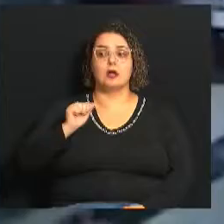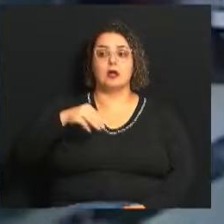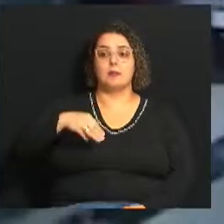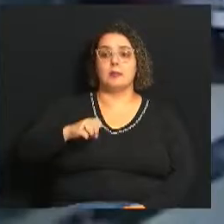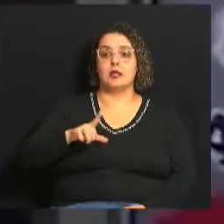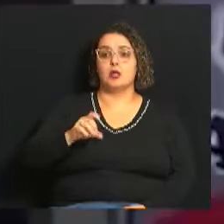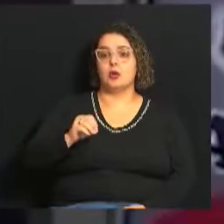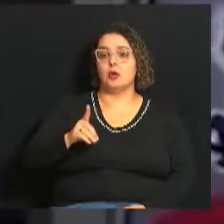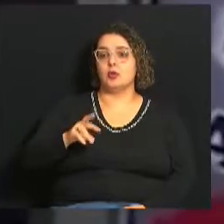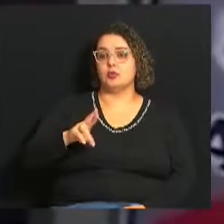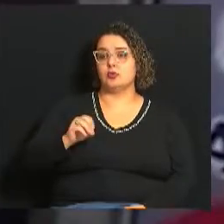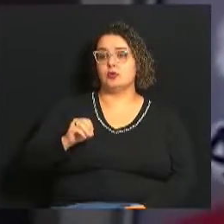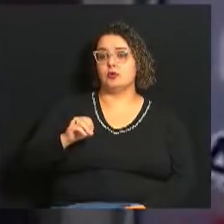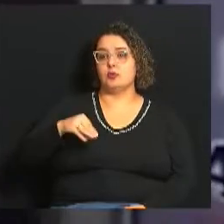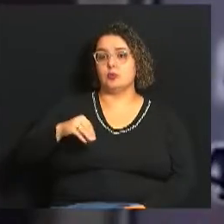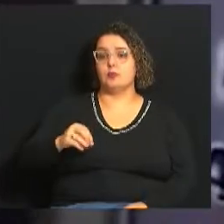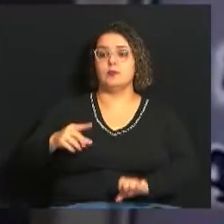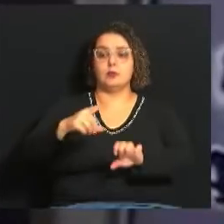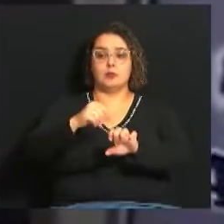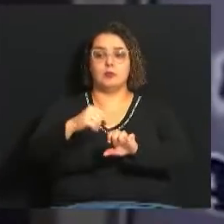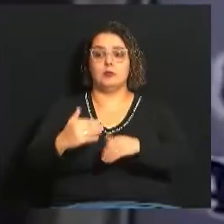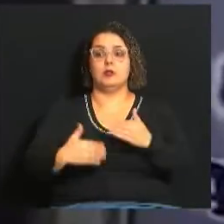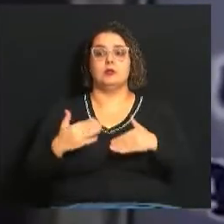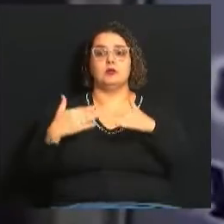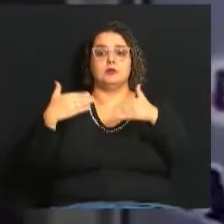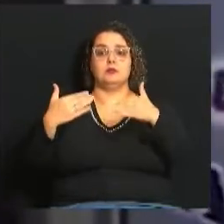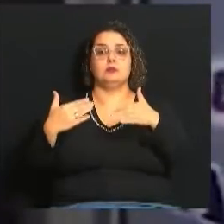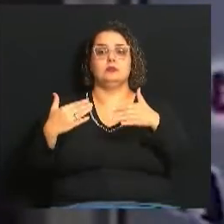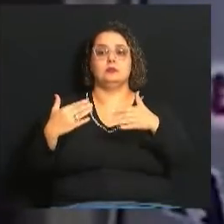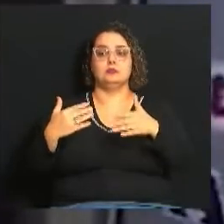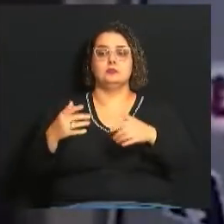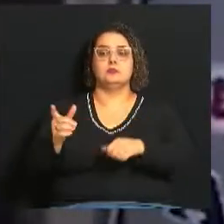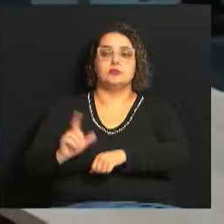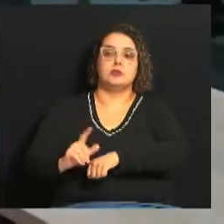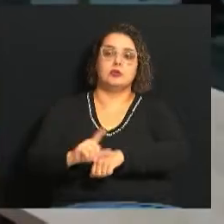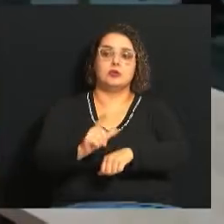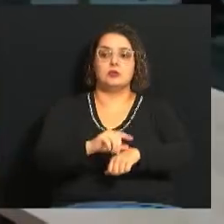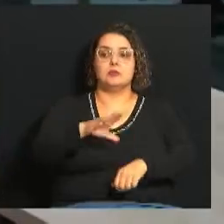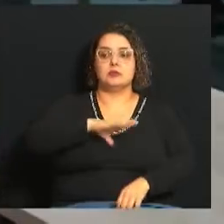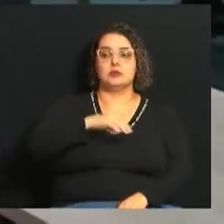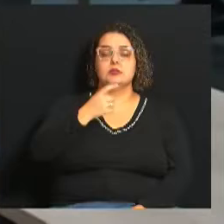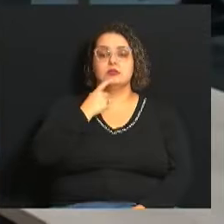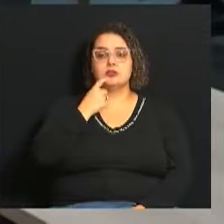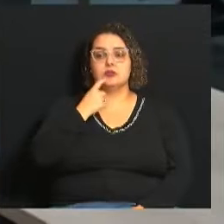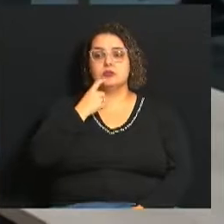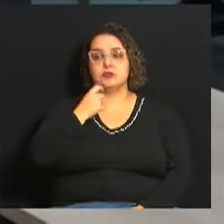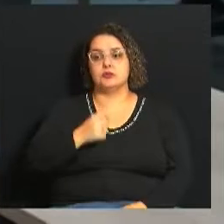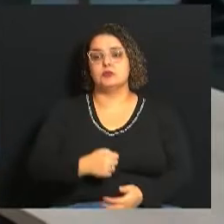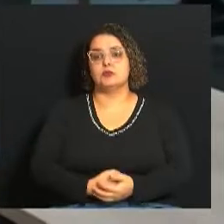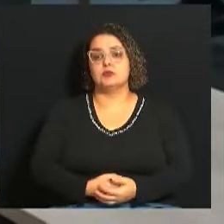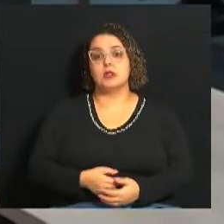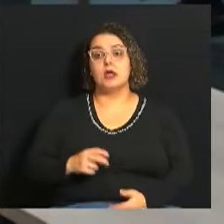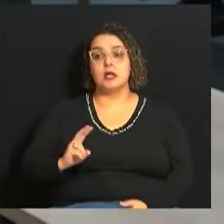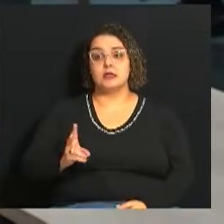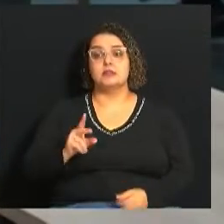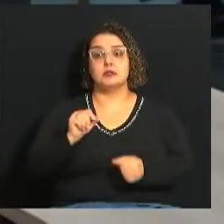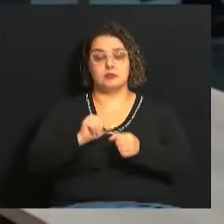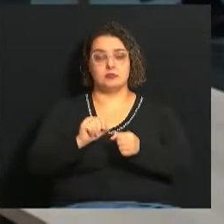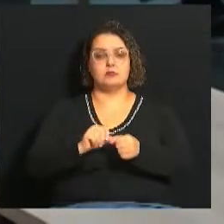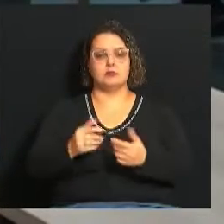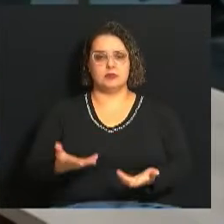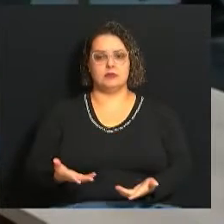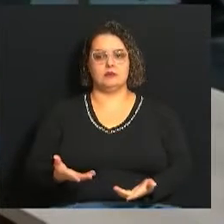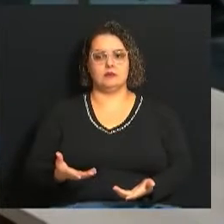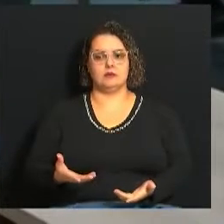de empreendedorismo e desenvolvimento comercial para Campinas. Sempre foi, né? Faltava ele ser reconhecido, eu